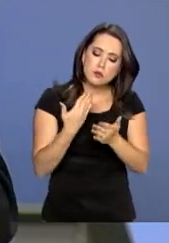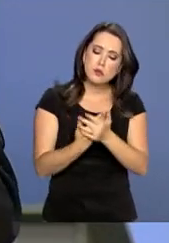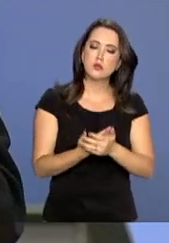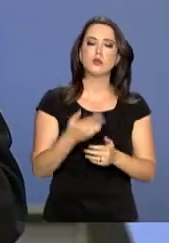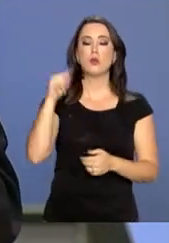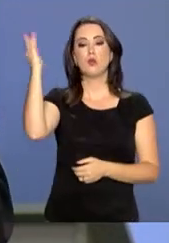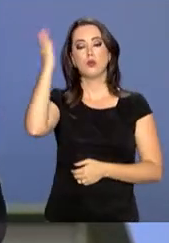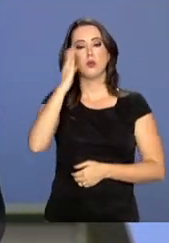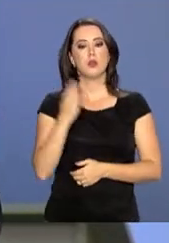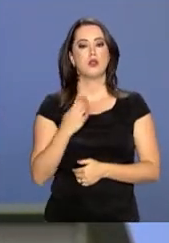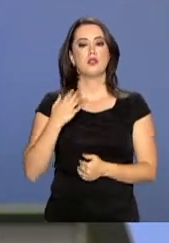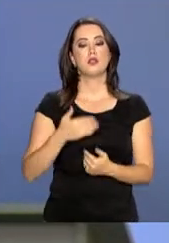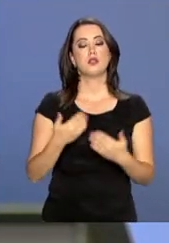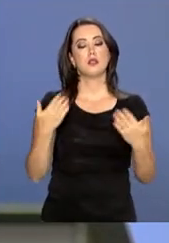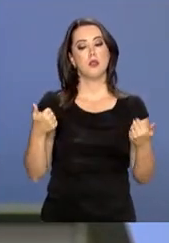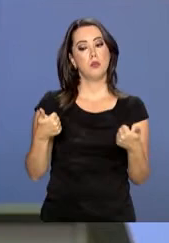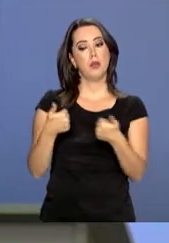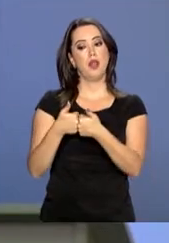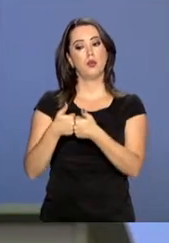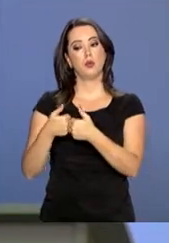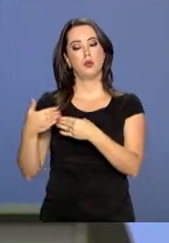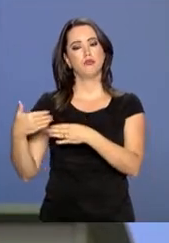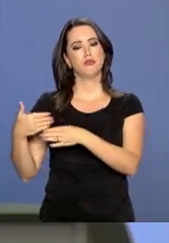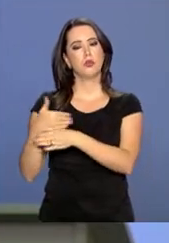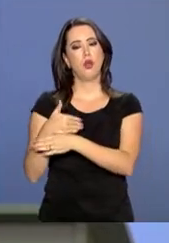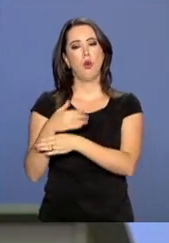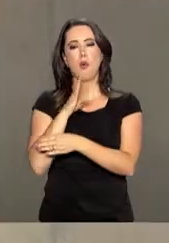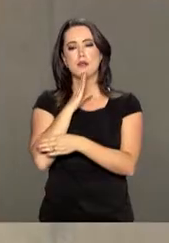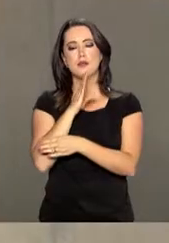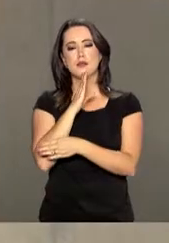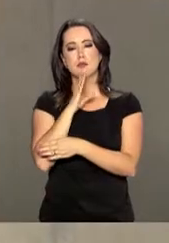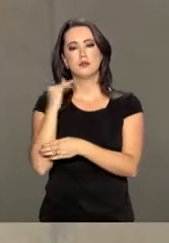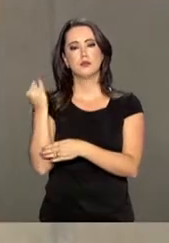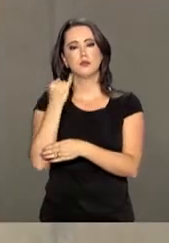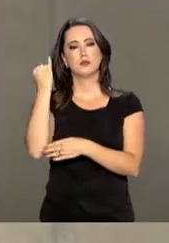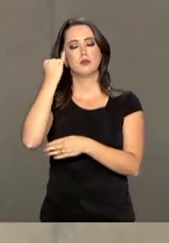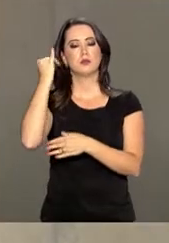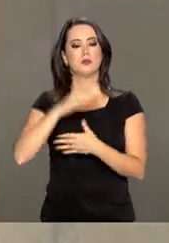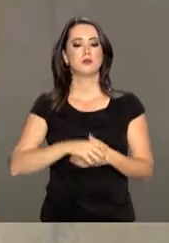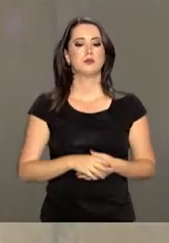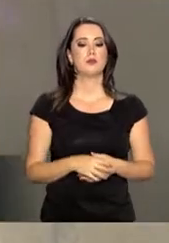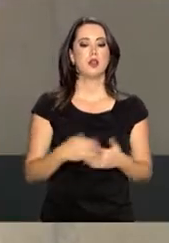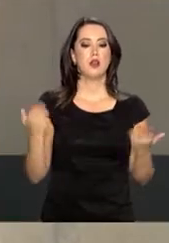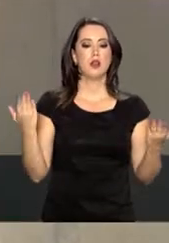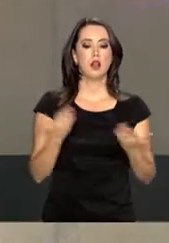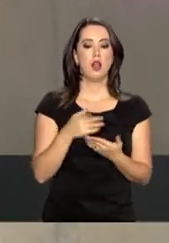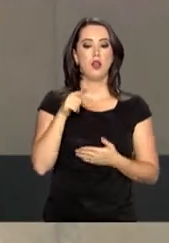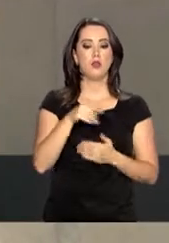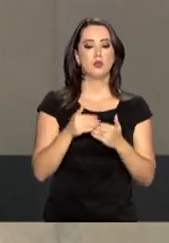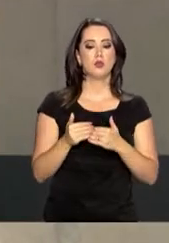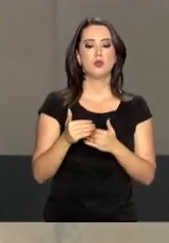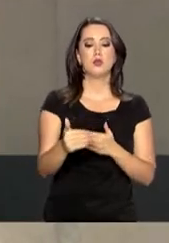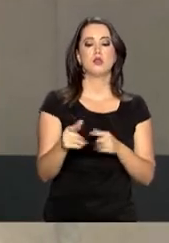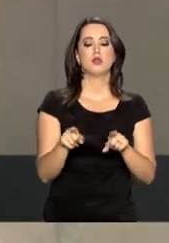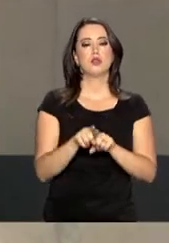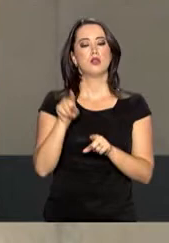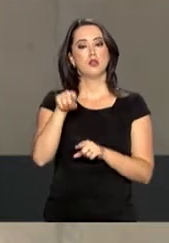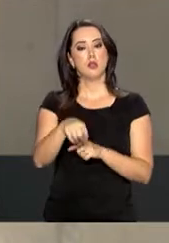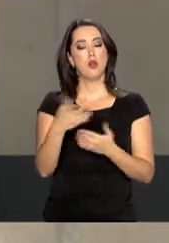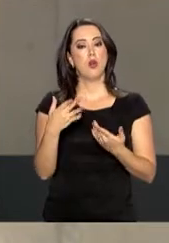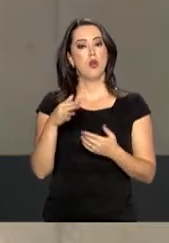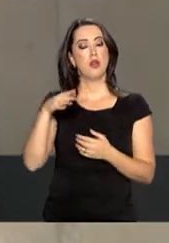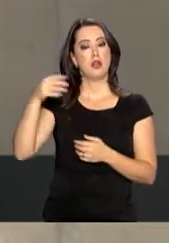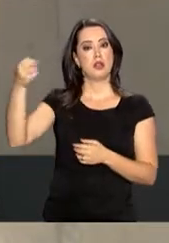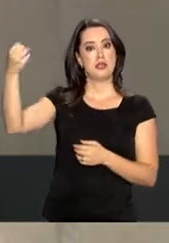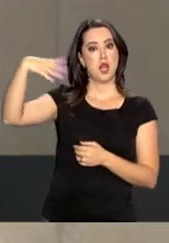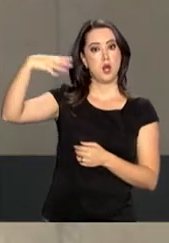Brasil na fronteira do conhecimento. A partir de agora, o feixe de luz síncrotron já passa a ser